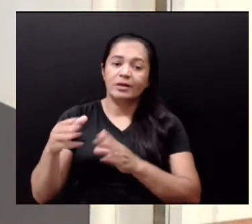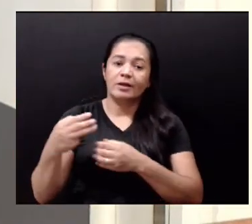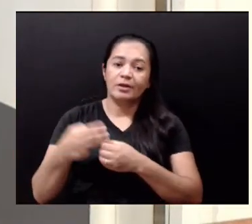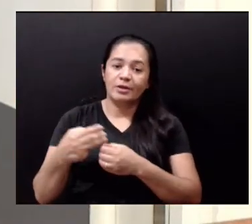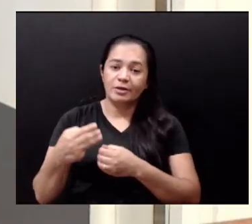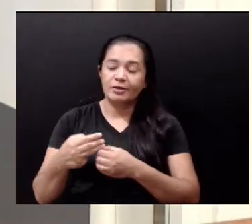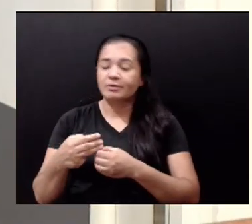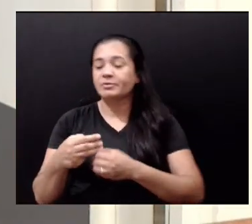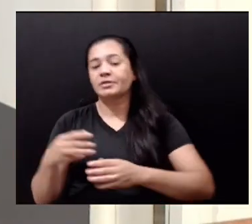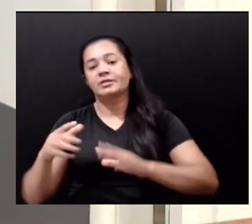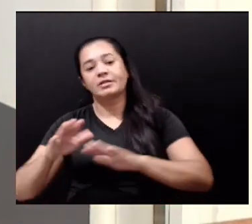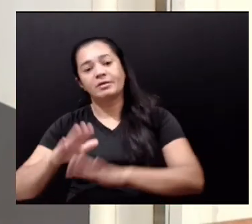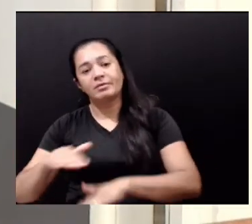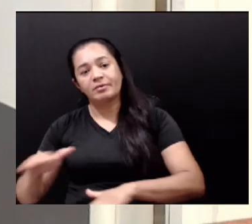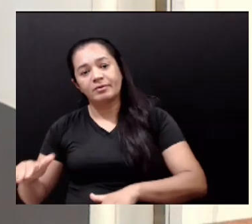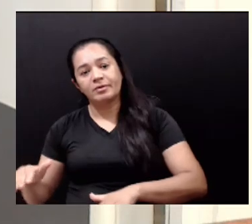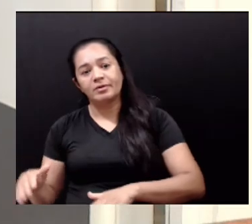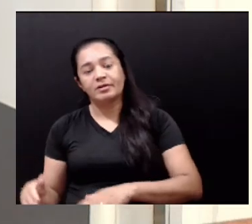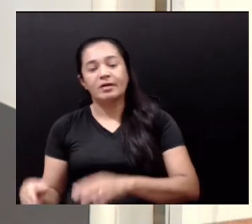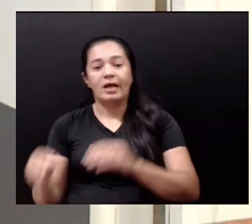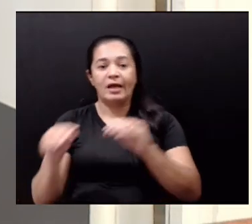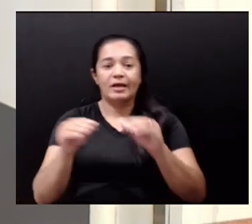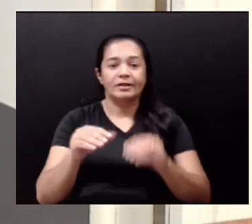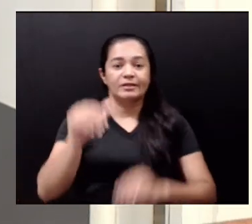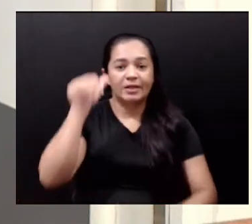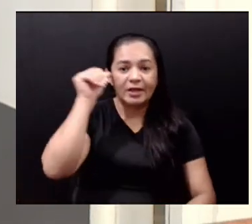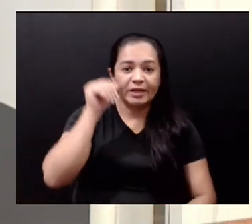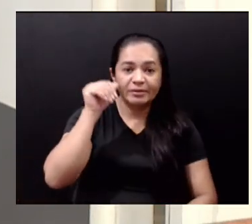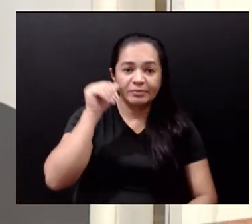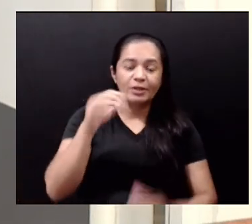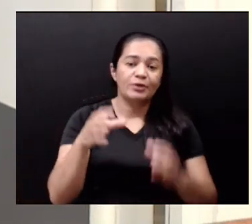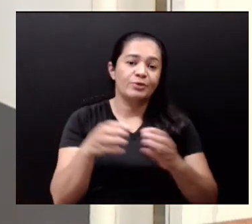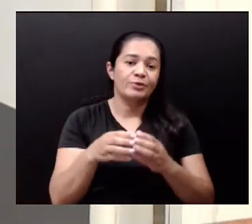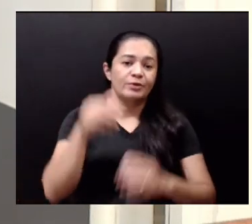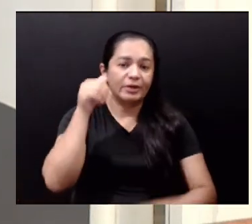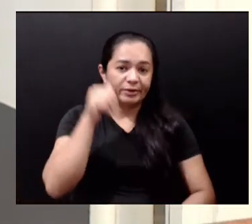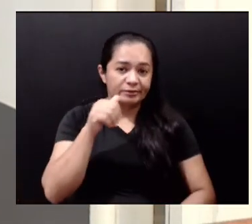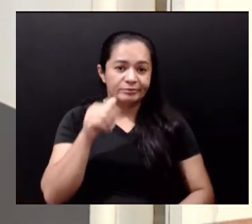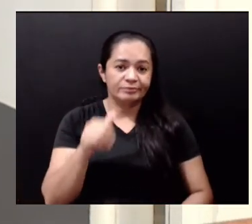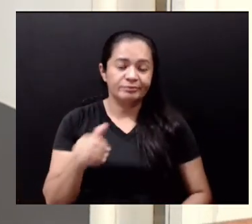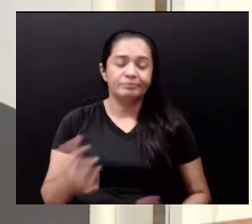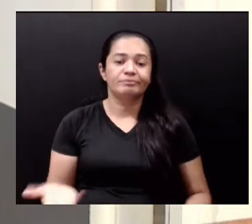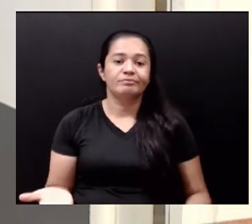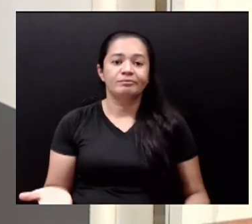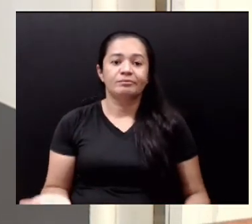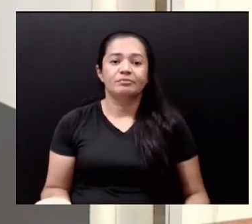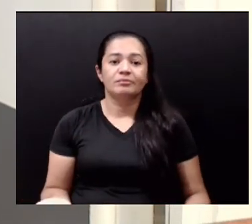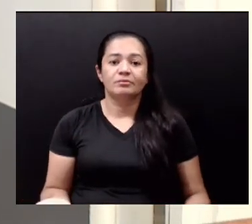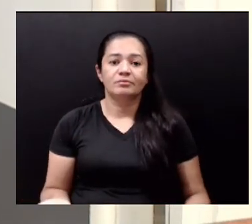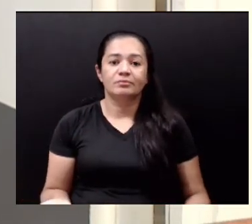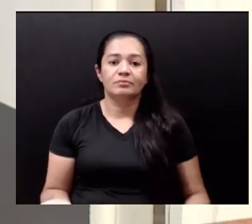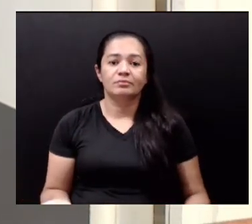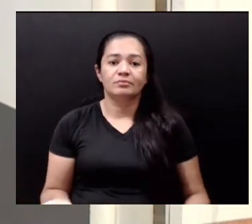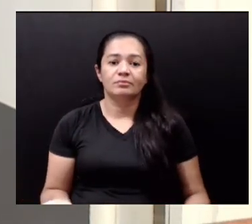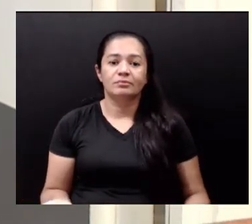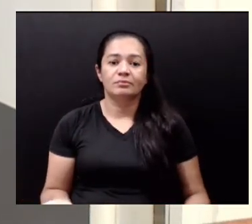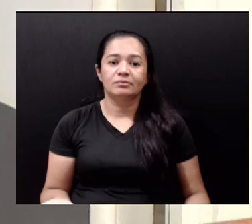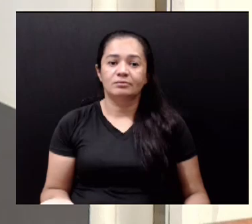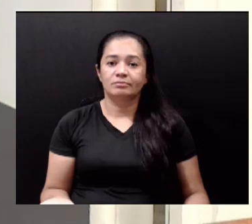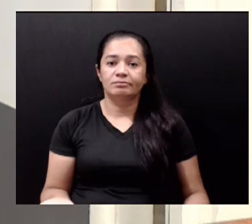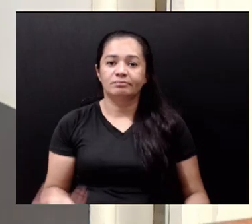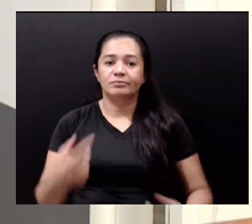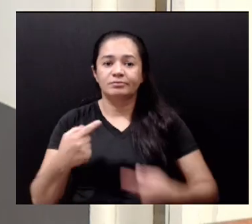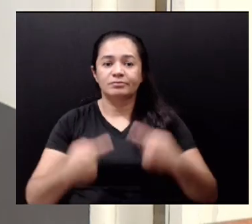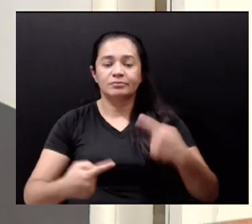Crianças, aí das mulheres no Espaço das Mulheres, vai ficando tudo cindido, fragmentado, e as políticas não dialogam,